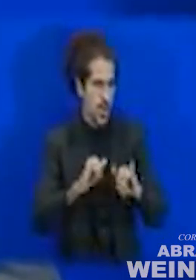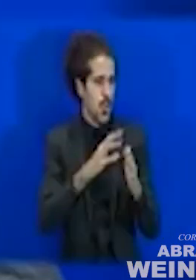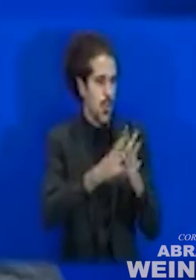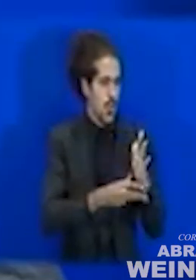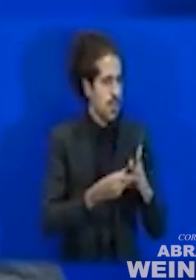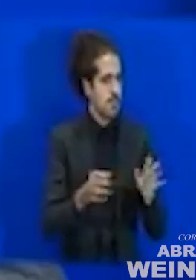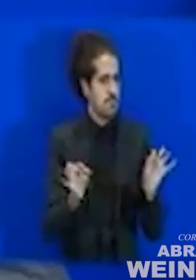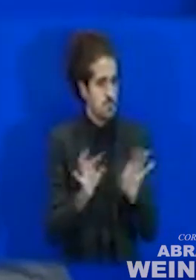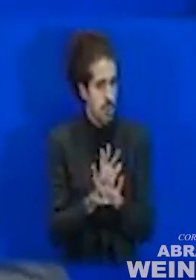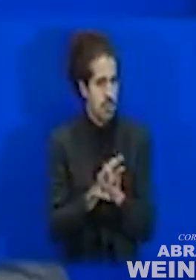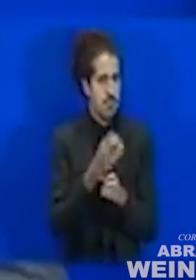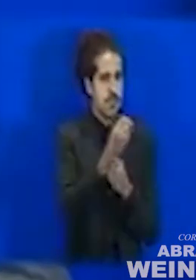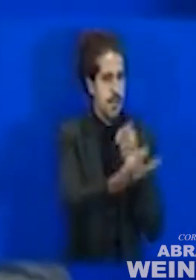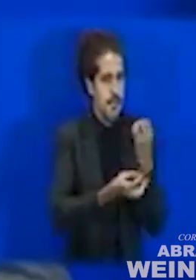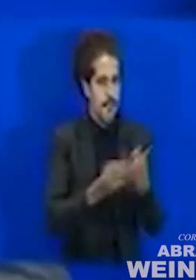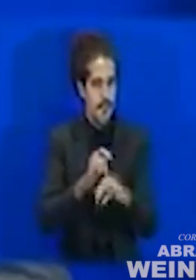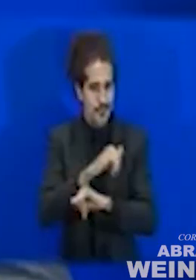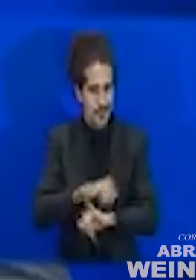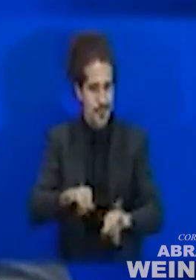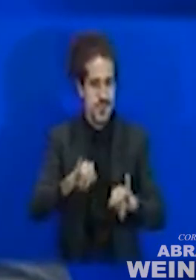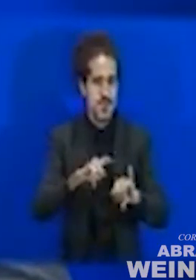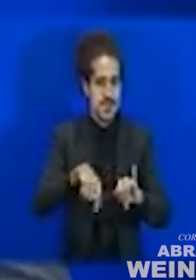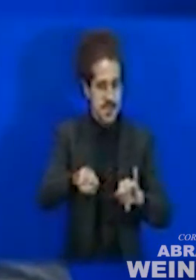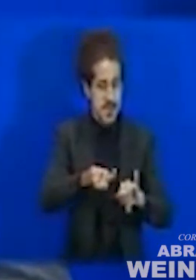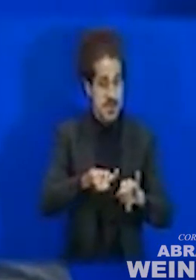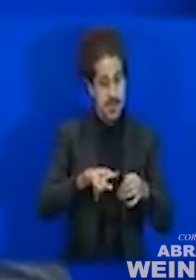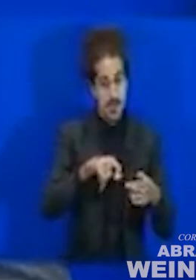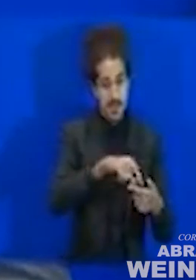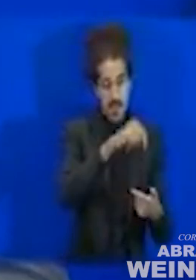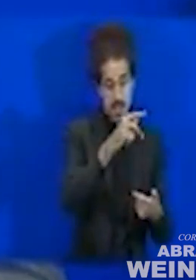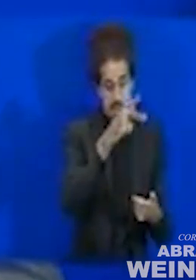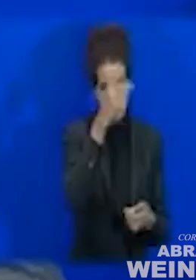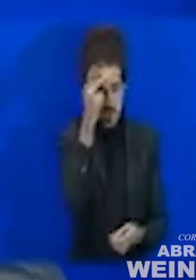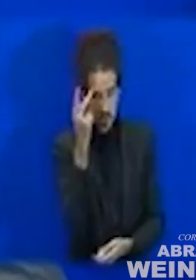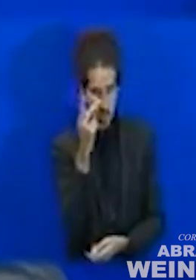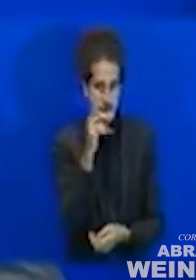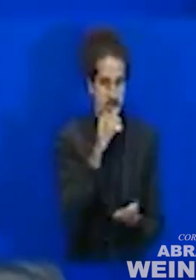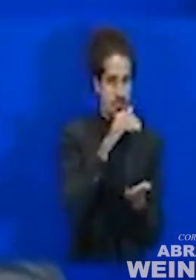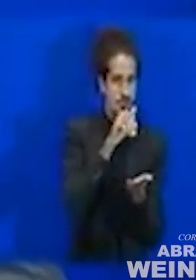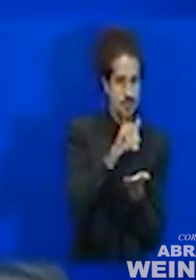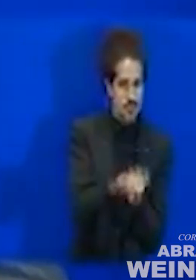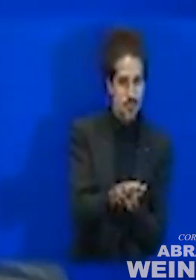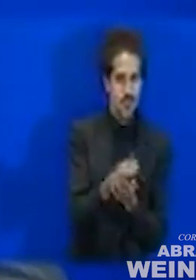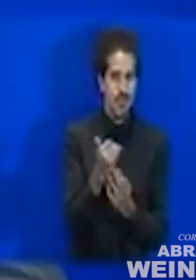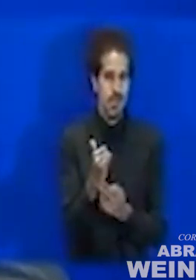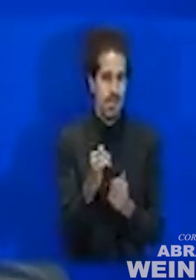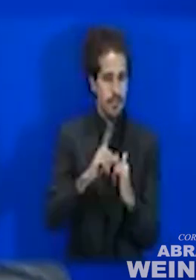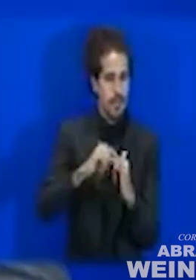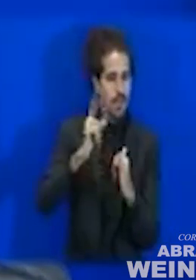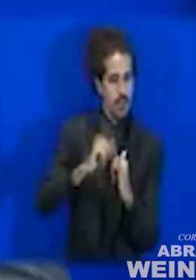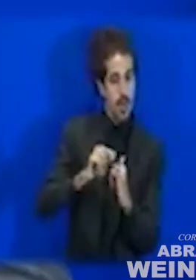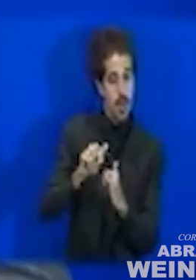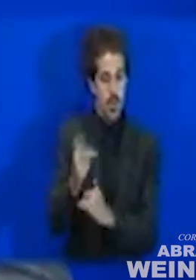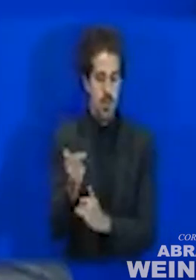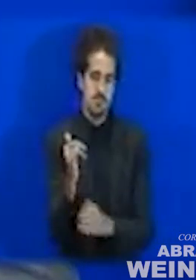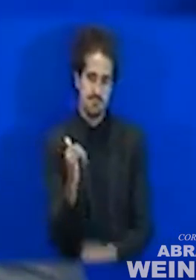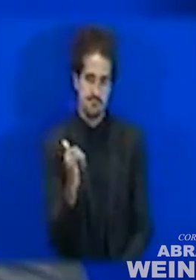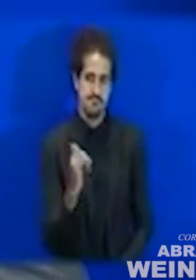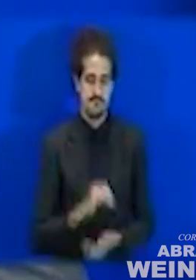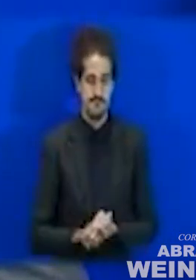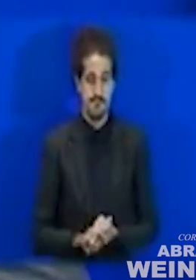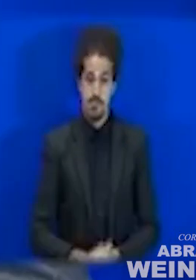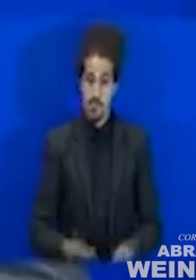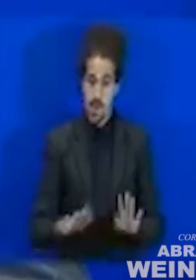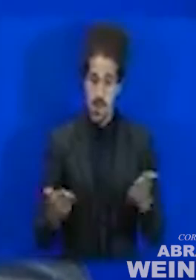fechado, inteiro, e destacar aqueles que foram eliminados por conta de celular que tocou ou outro dispositivo eletrônico. Mas